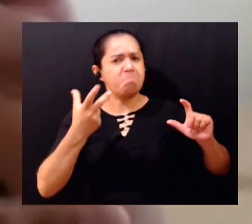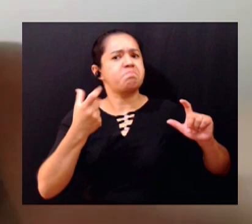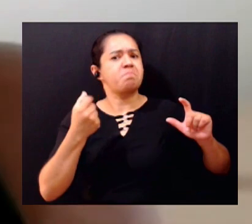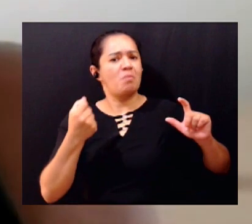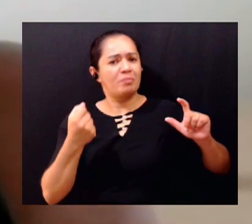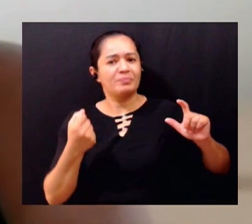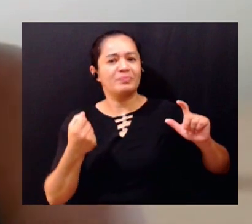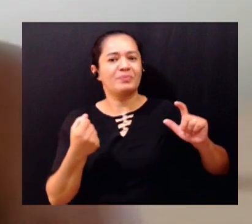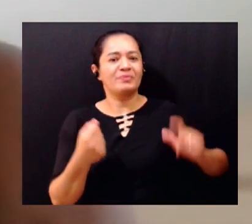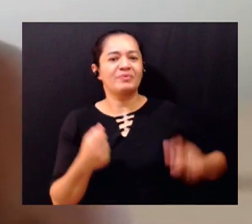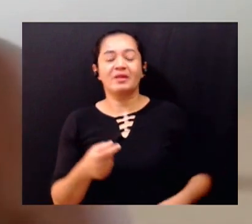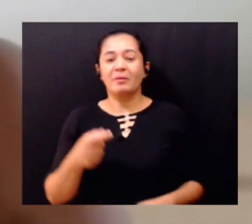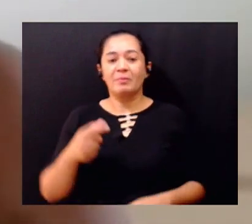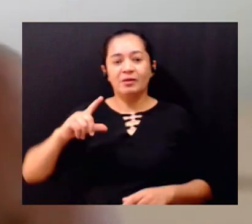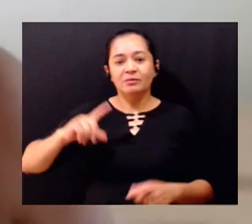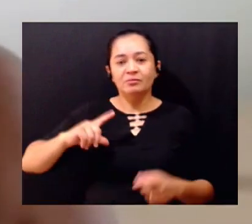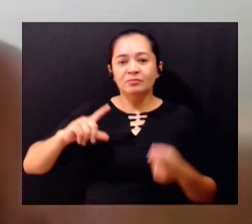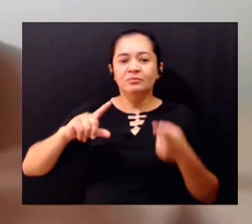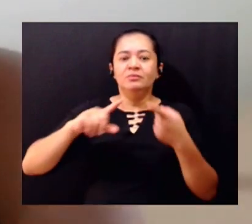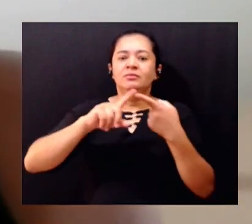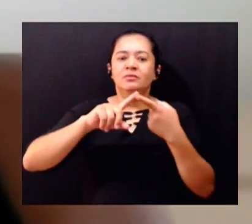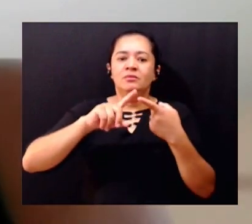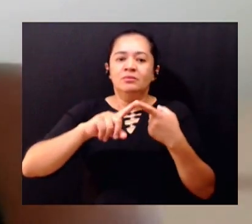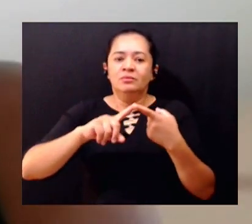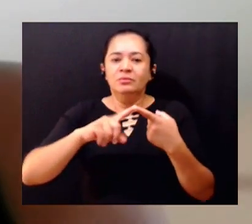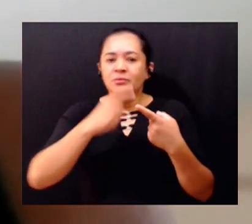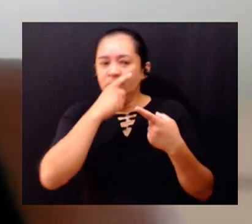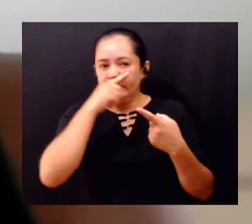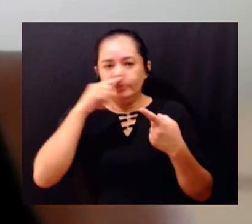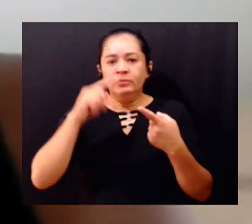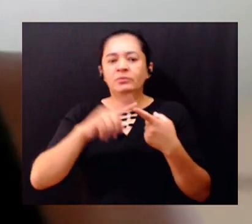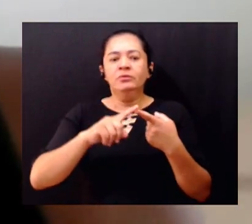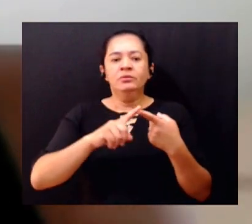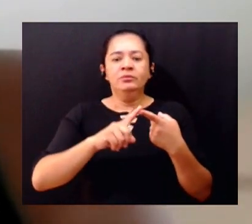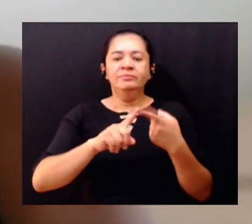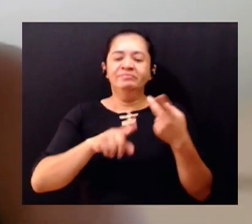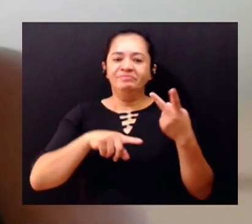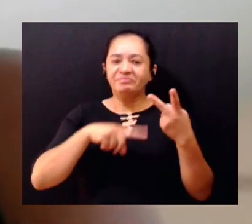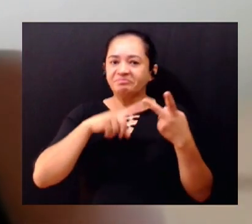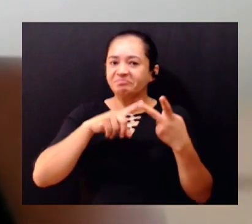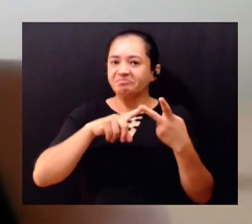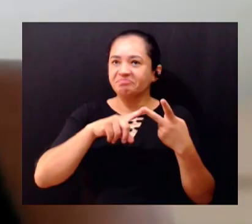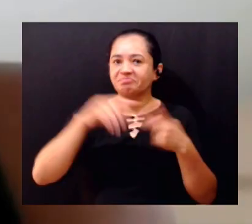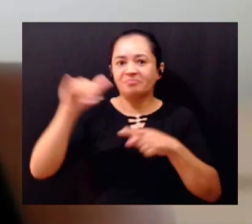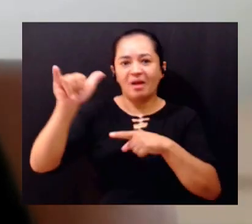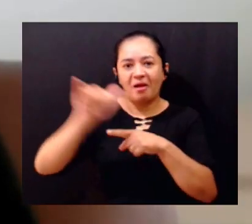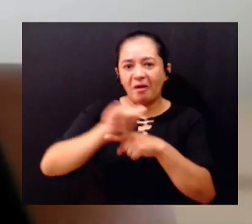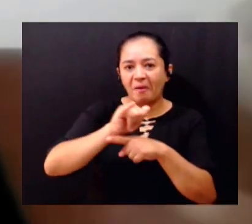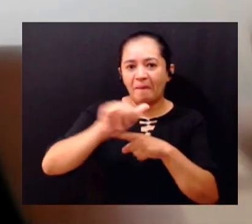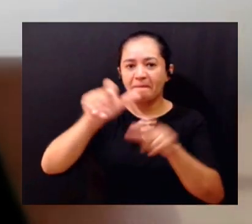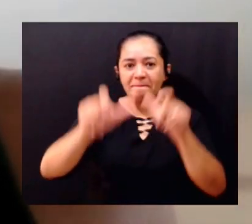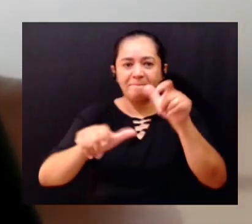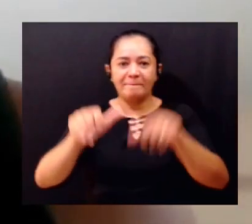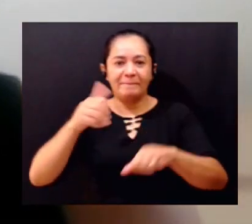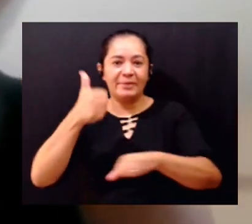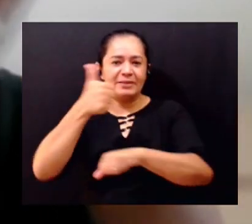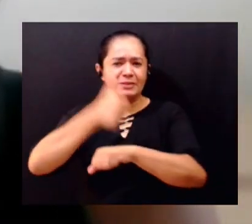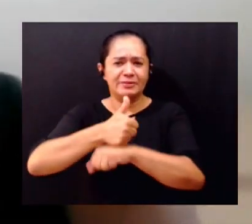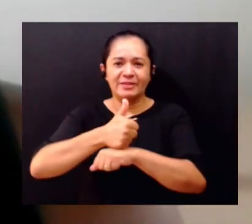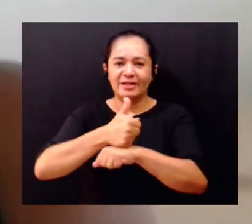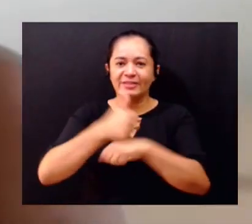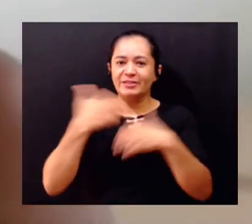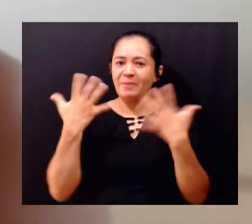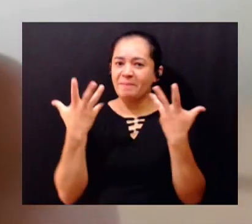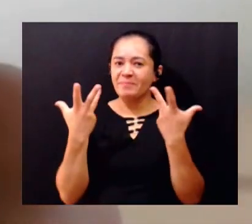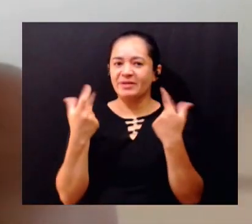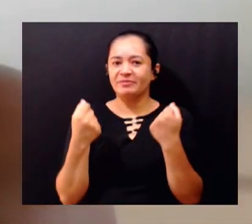tem o toy, o action figure, ele tem o personagem que chama atenção, com certeza ele tem um